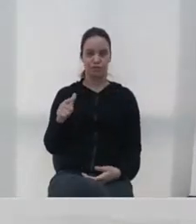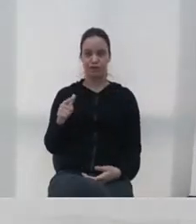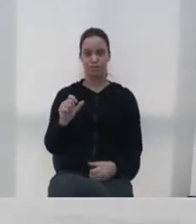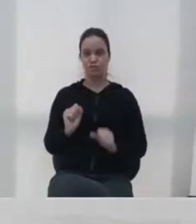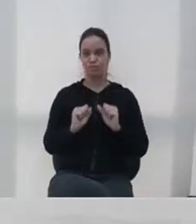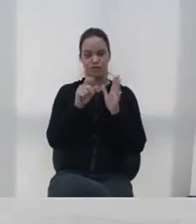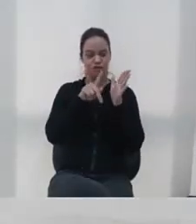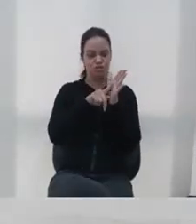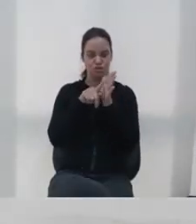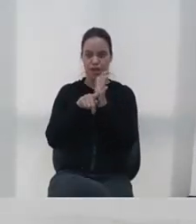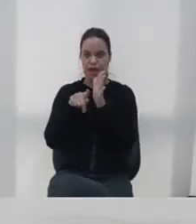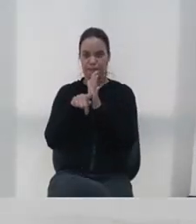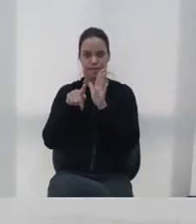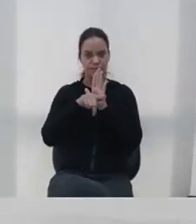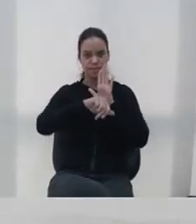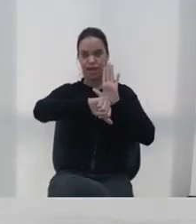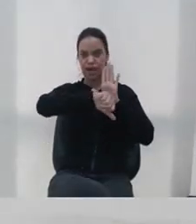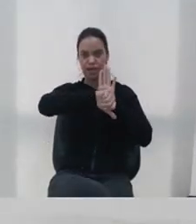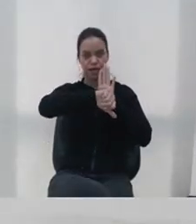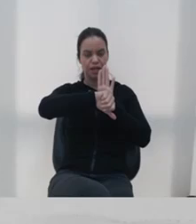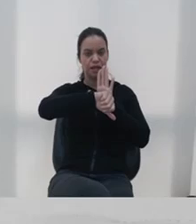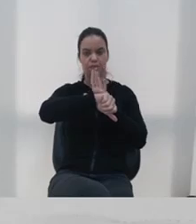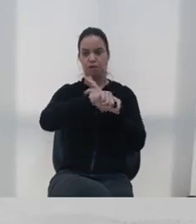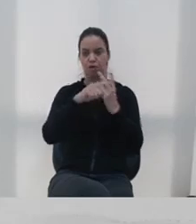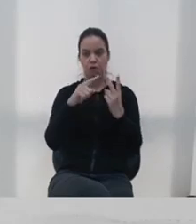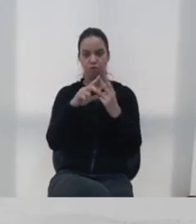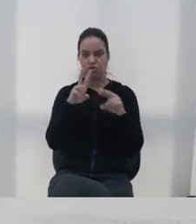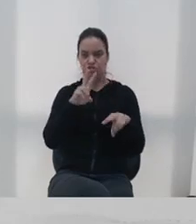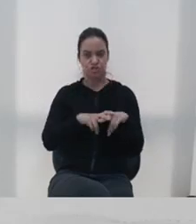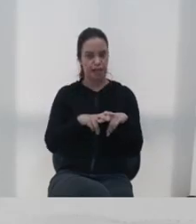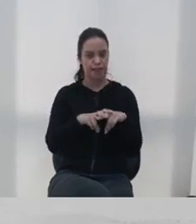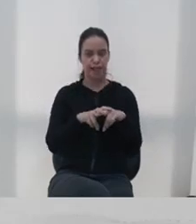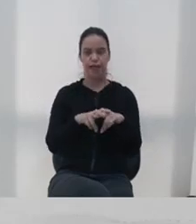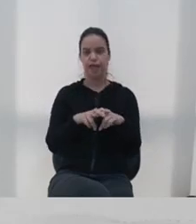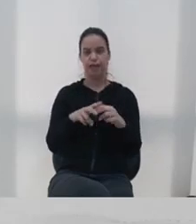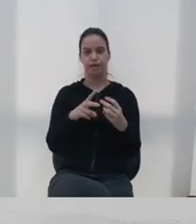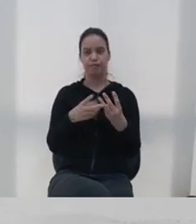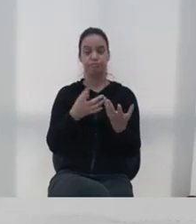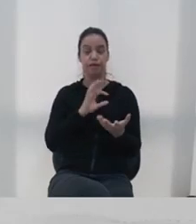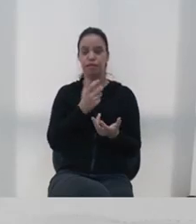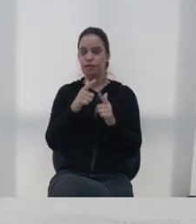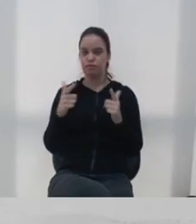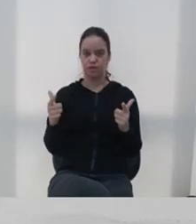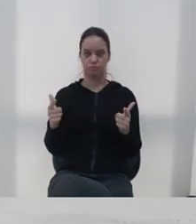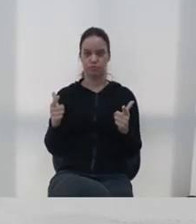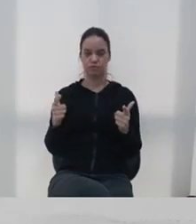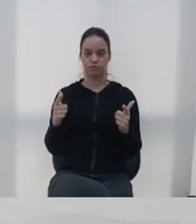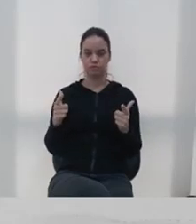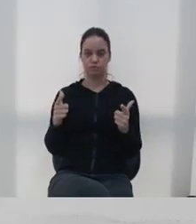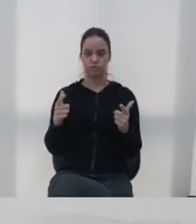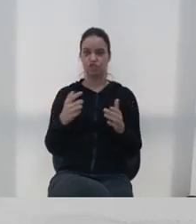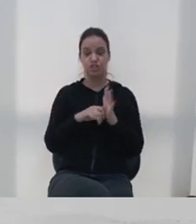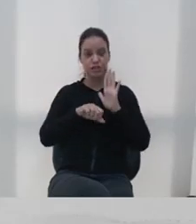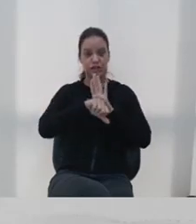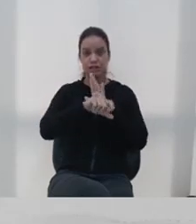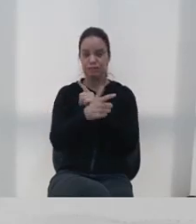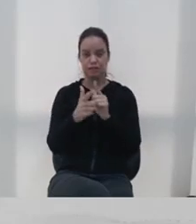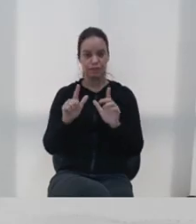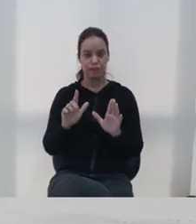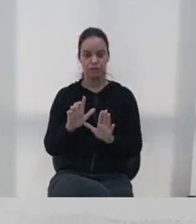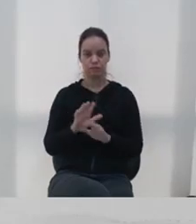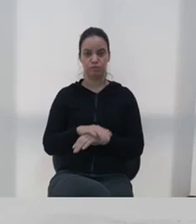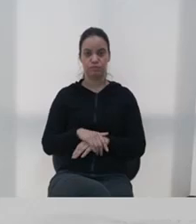poder de investigação ou poder de polícia ou de prisão, mas todas as orientações com relação aos